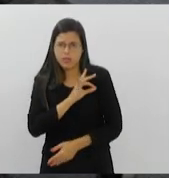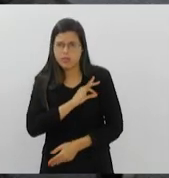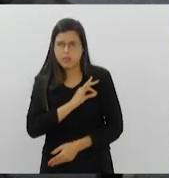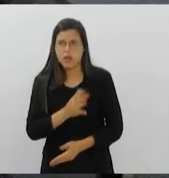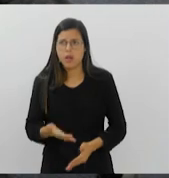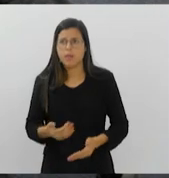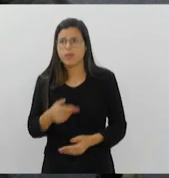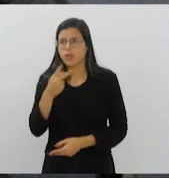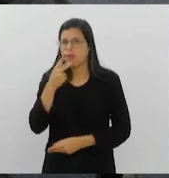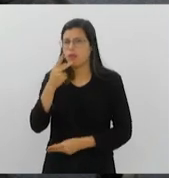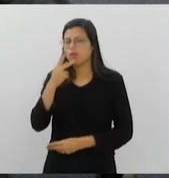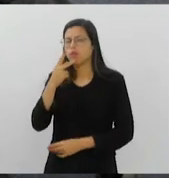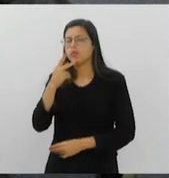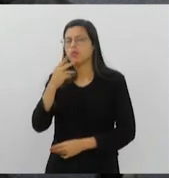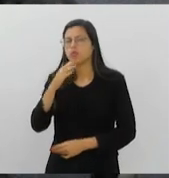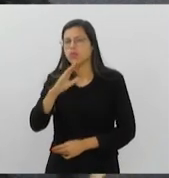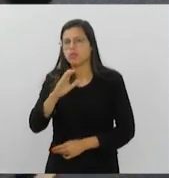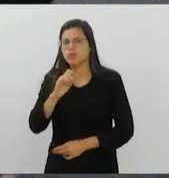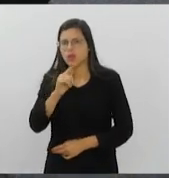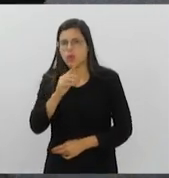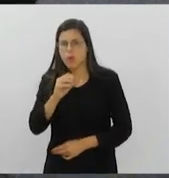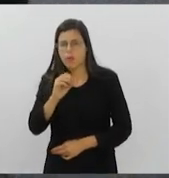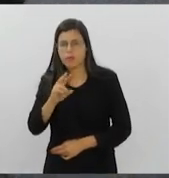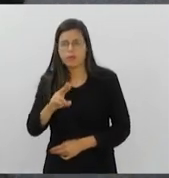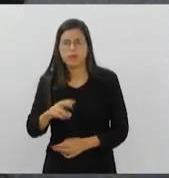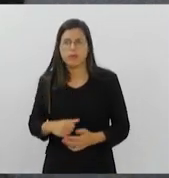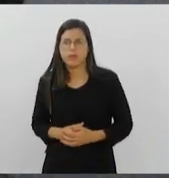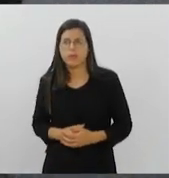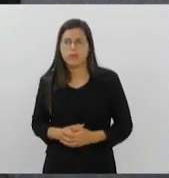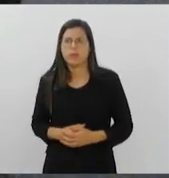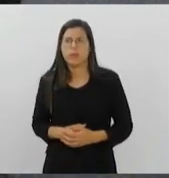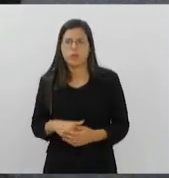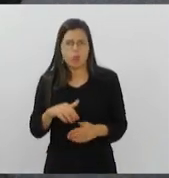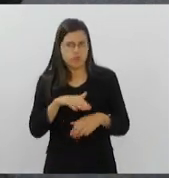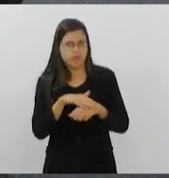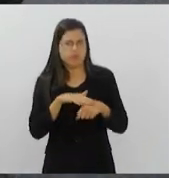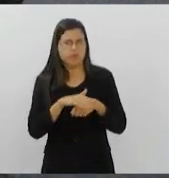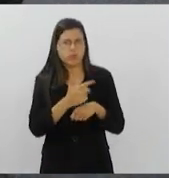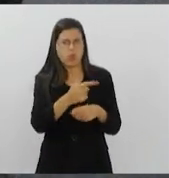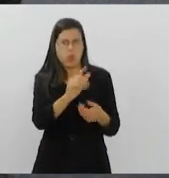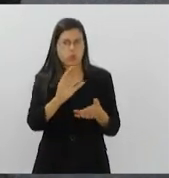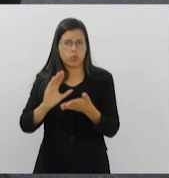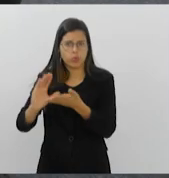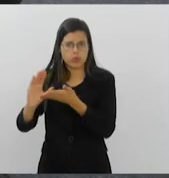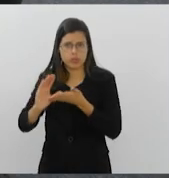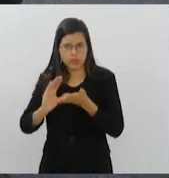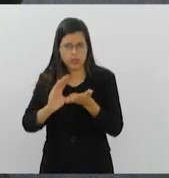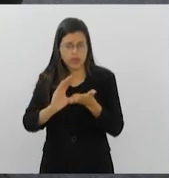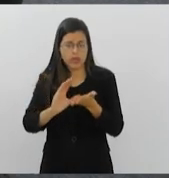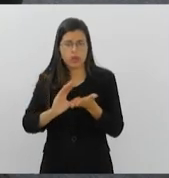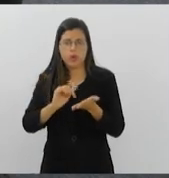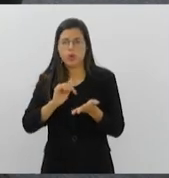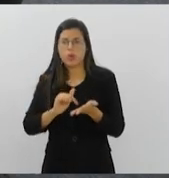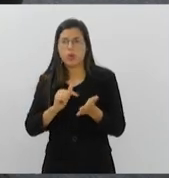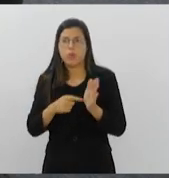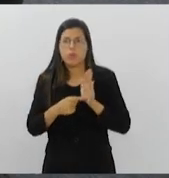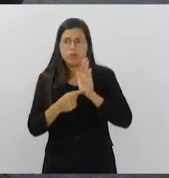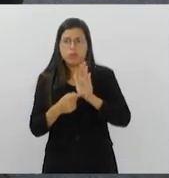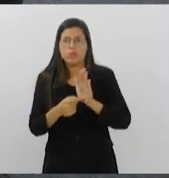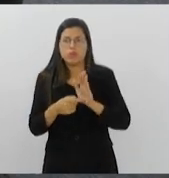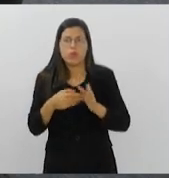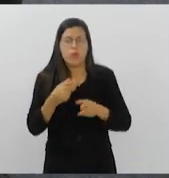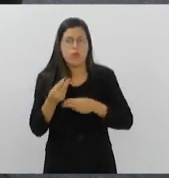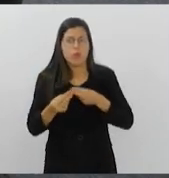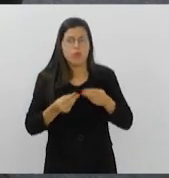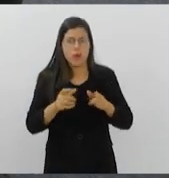quando nós levamos, quando eu fui aos outros conselheiros, nós fomos mostrando quando é se tomada uma